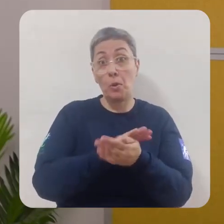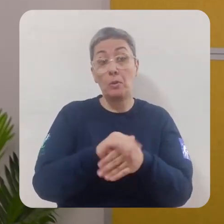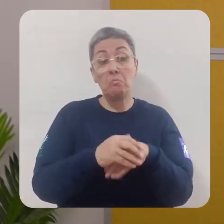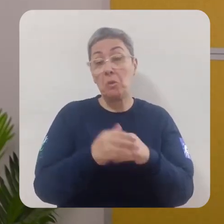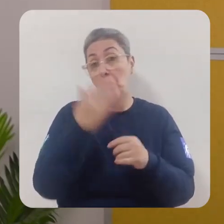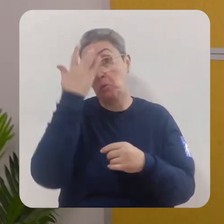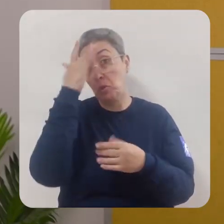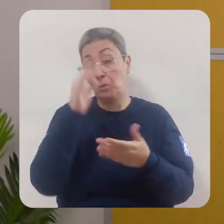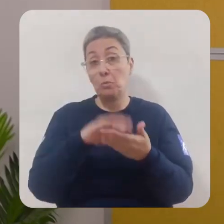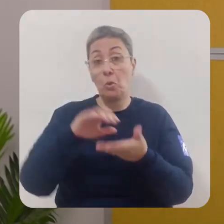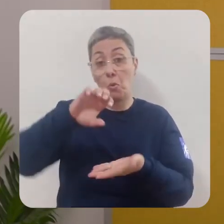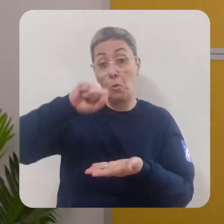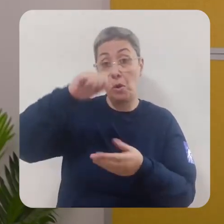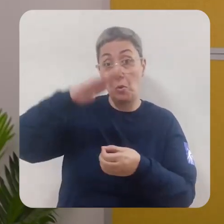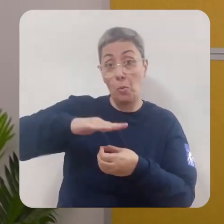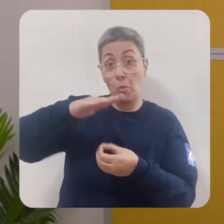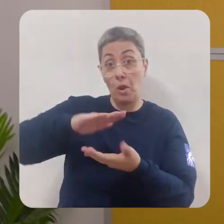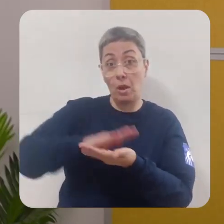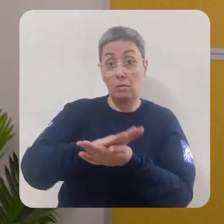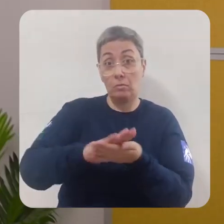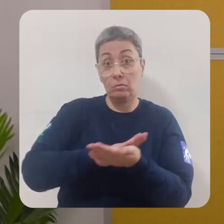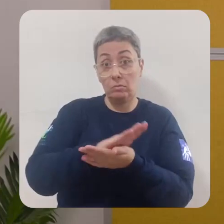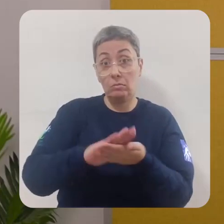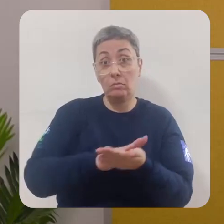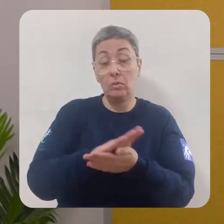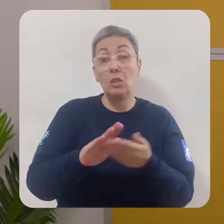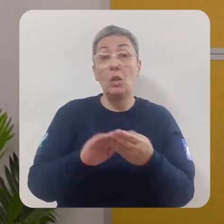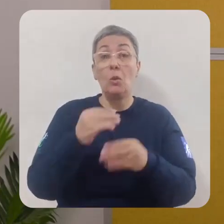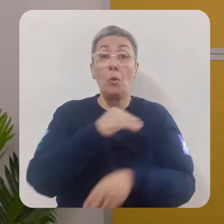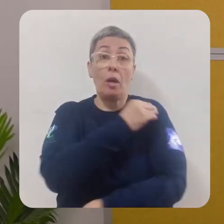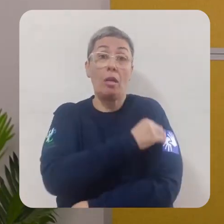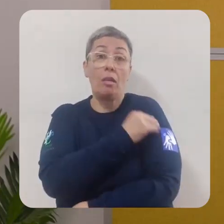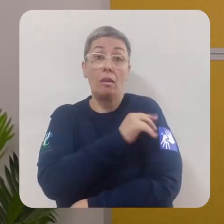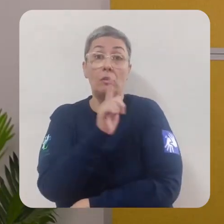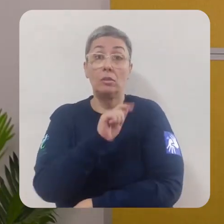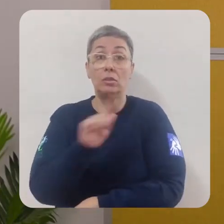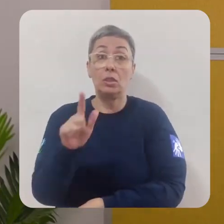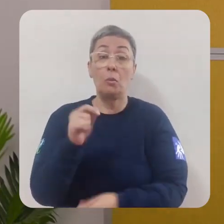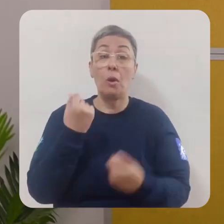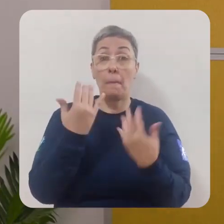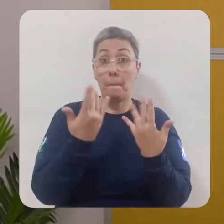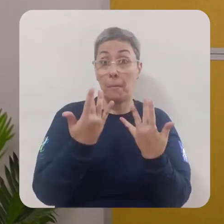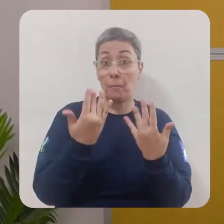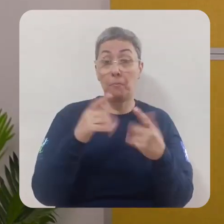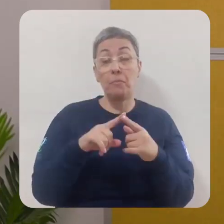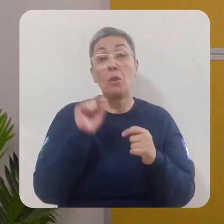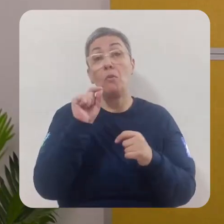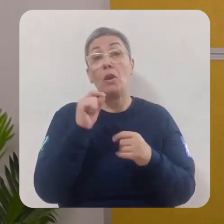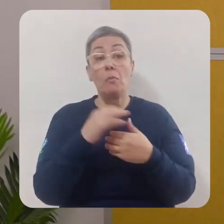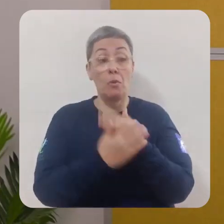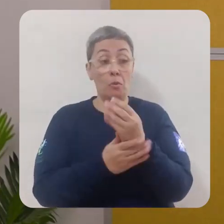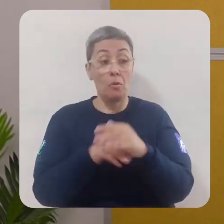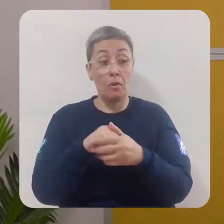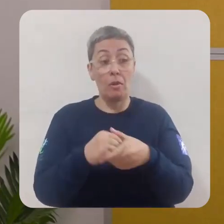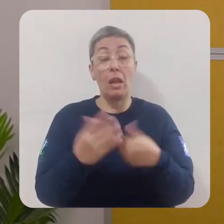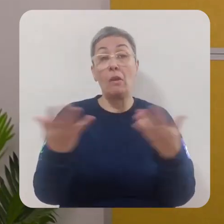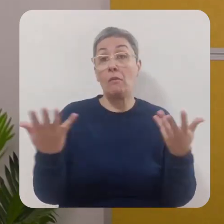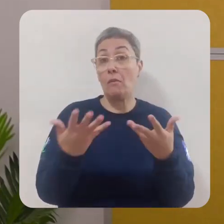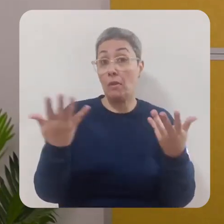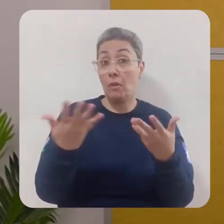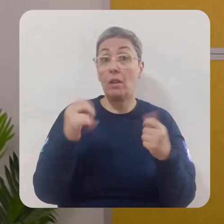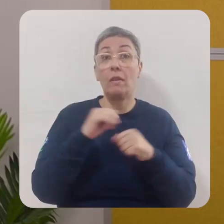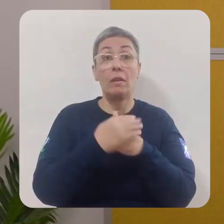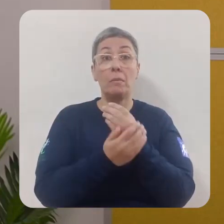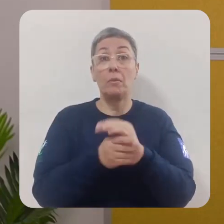sabonete, né, não sei, em barra, líquido, ou o álcool em gel, ou as suas mãos. Então, ó, nós vamos lavar as